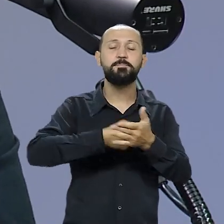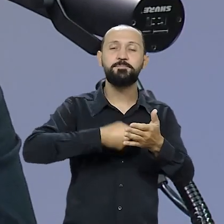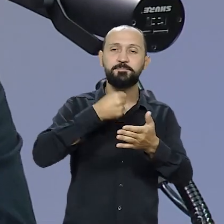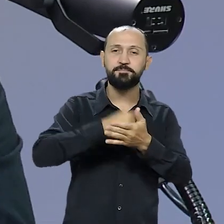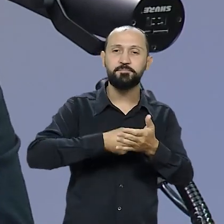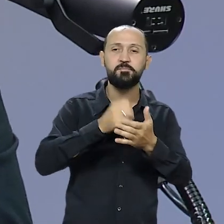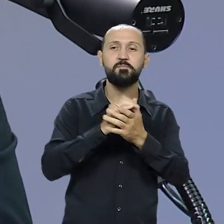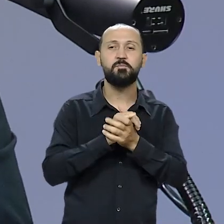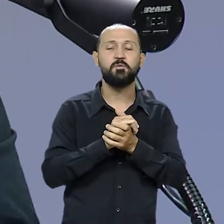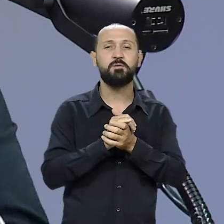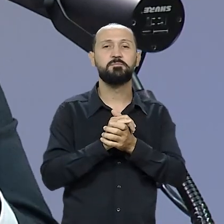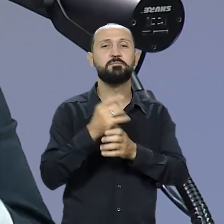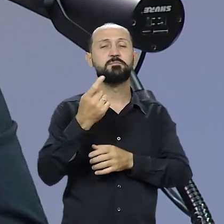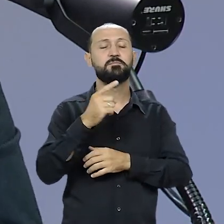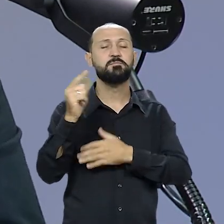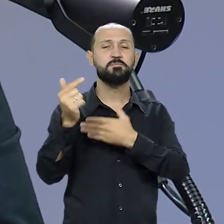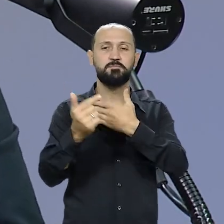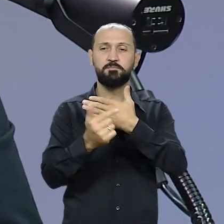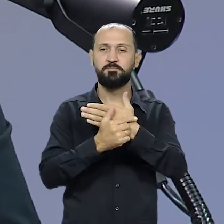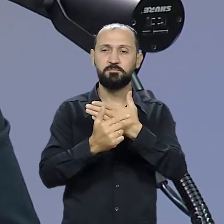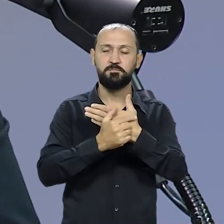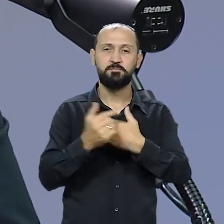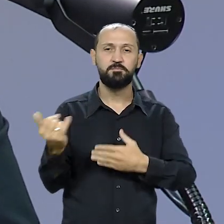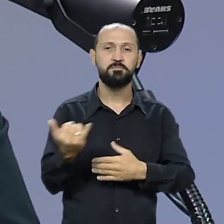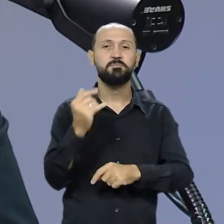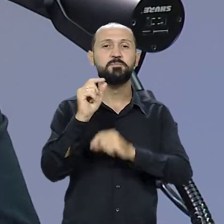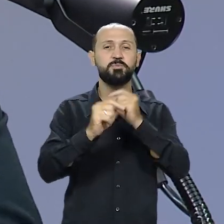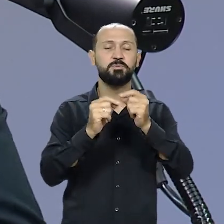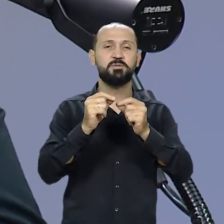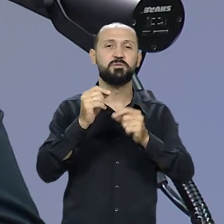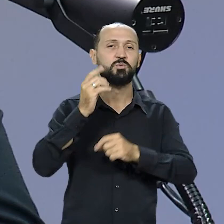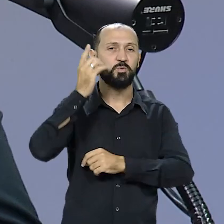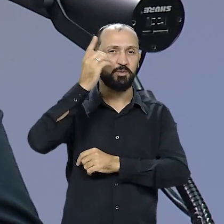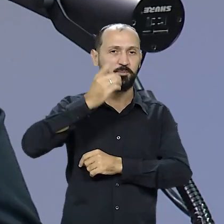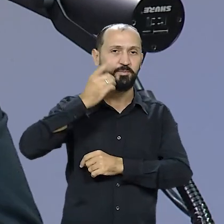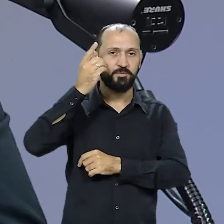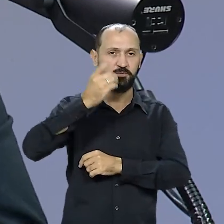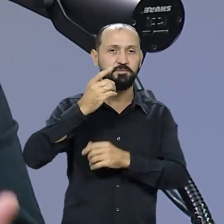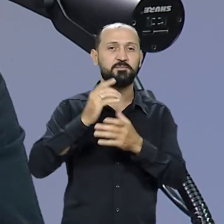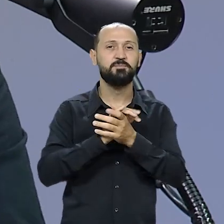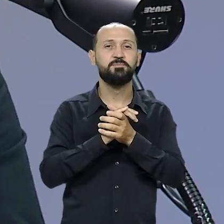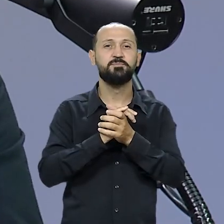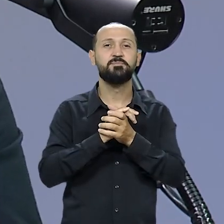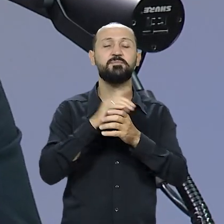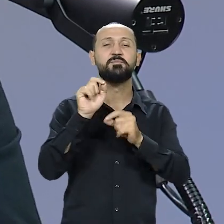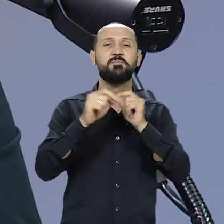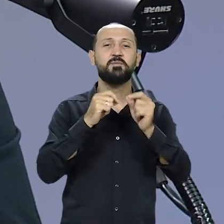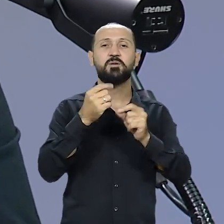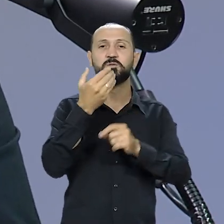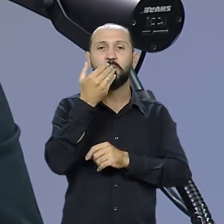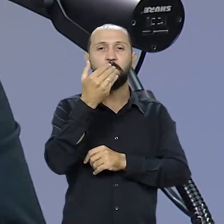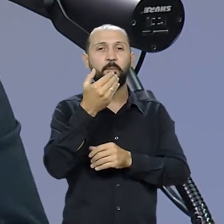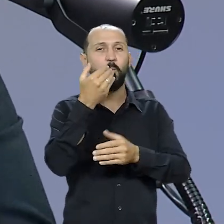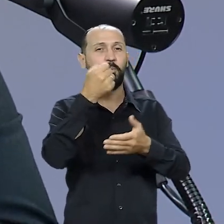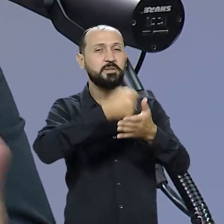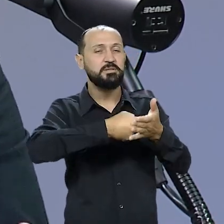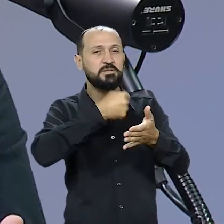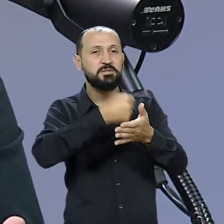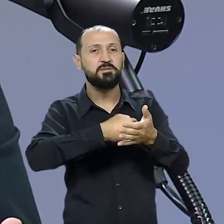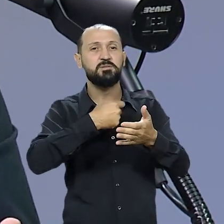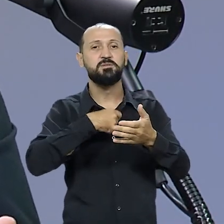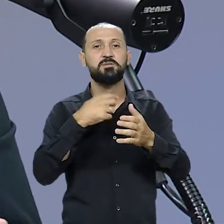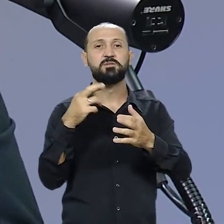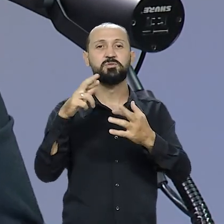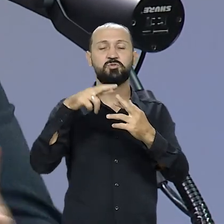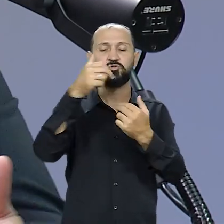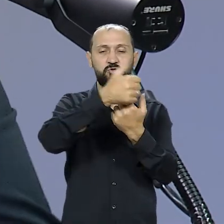reivindicações. Esse é um papel importante do deputado, que é levar a sua reivindicação, dar voz